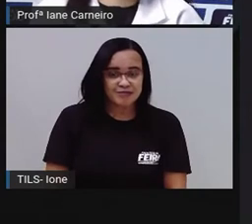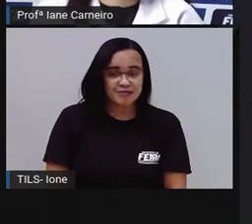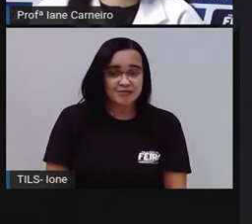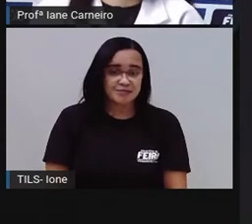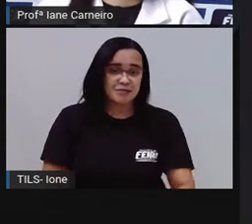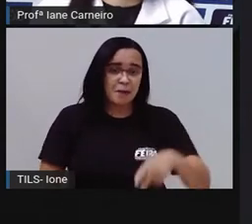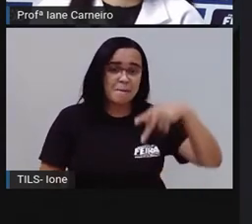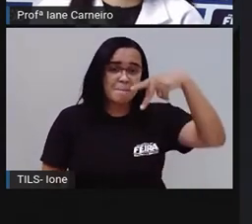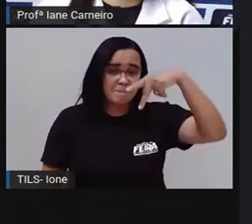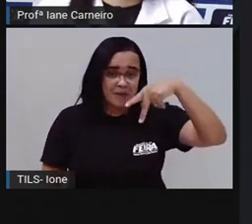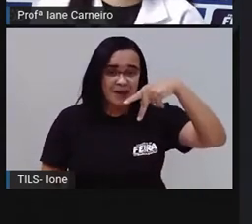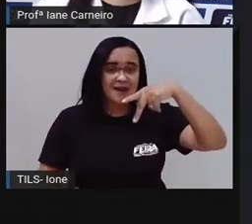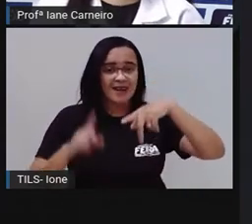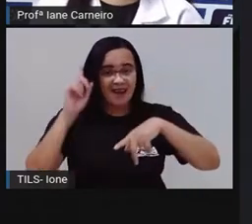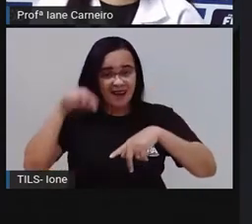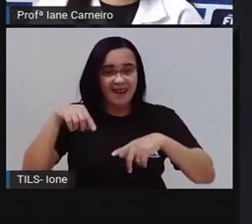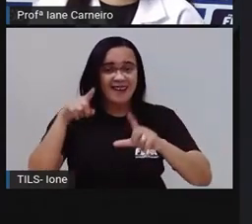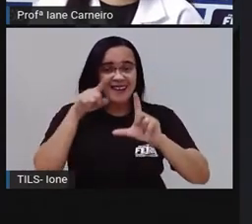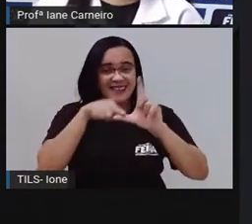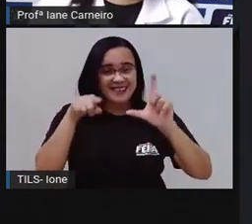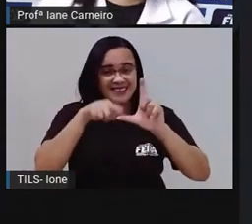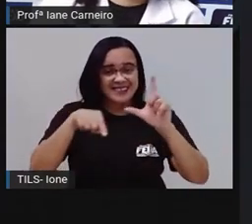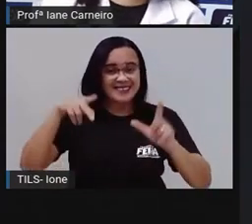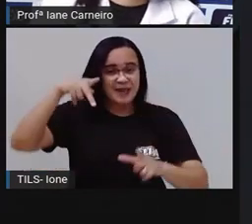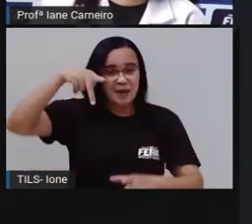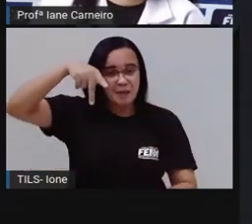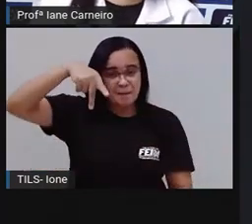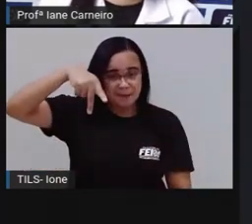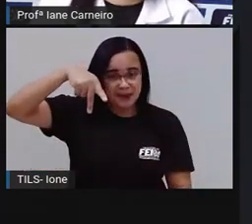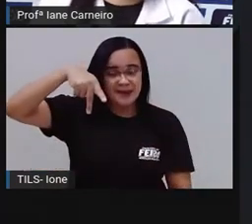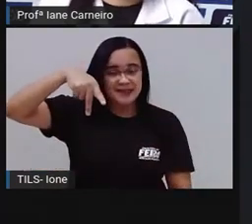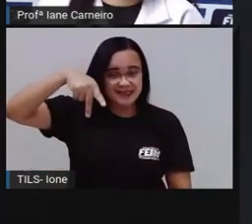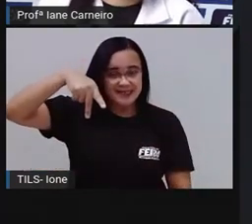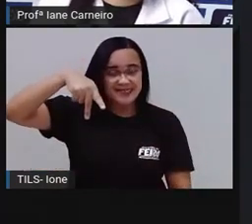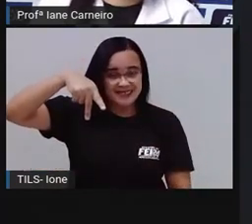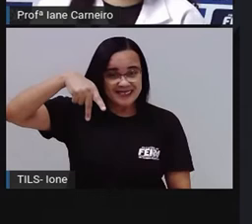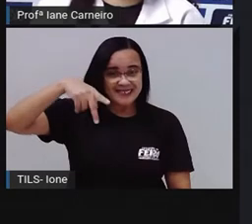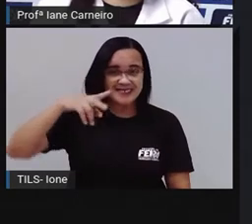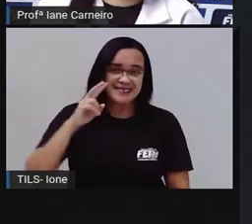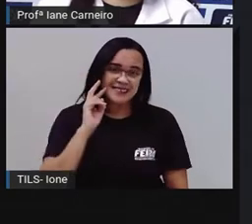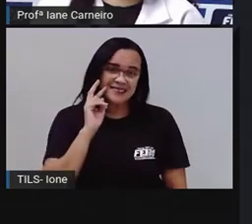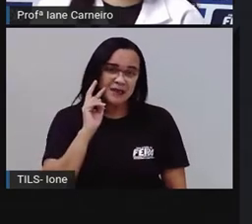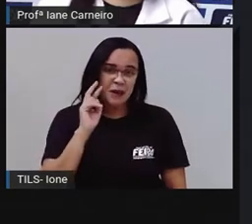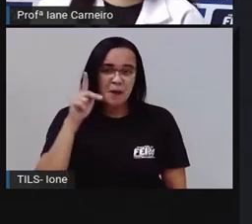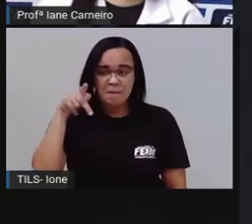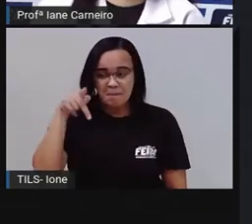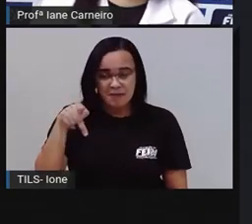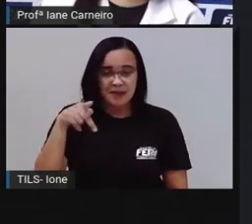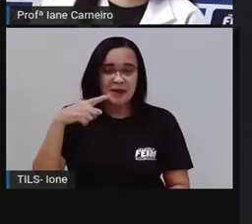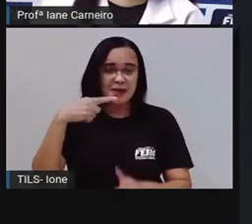A letra P. P mais lado, pelado.